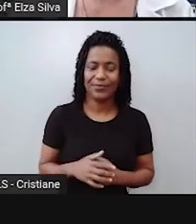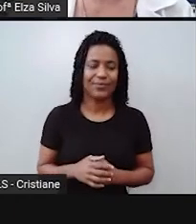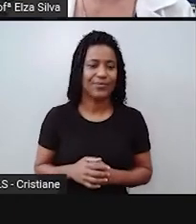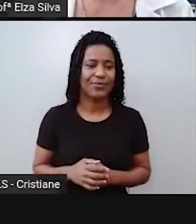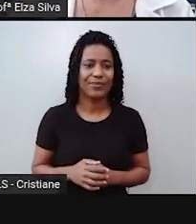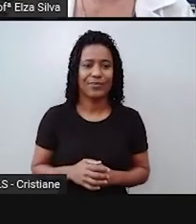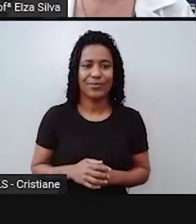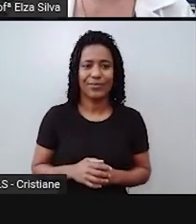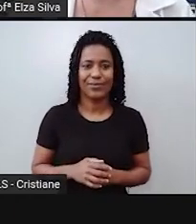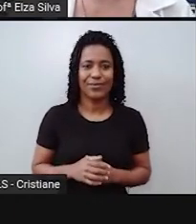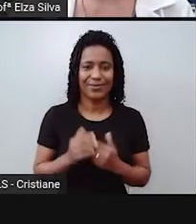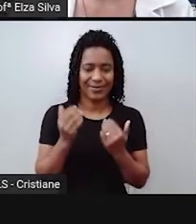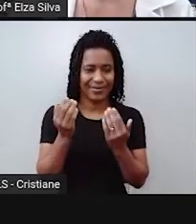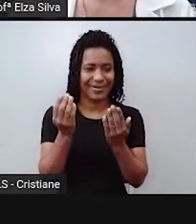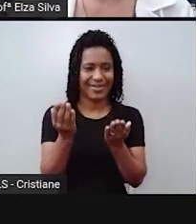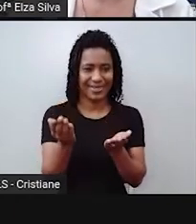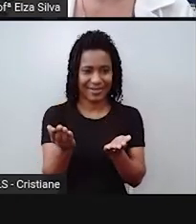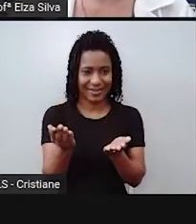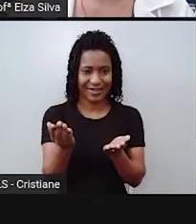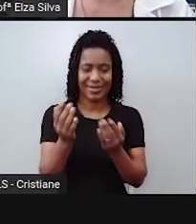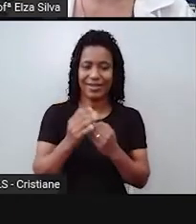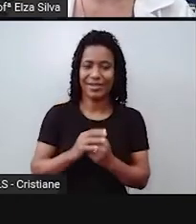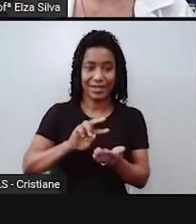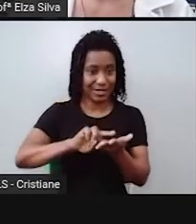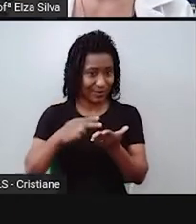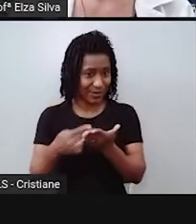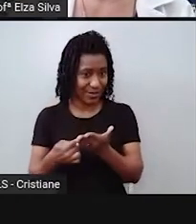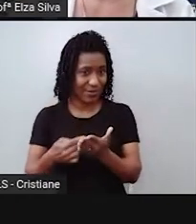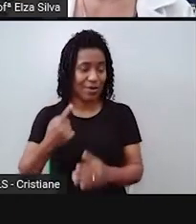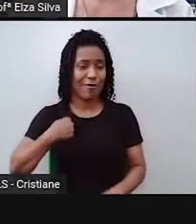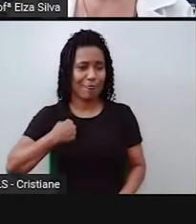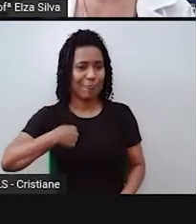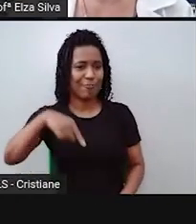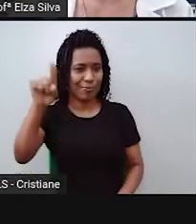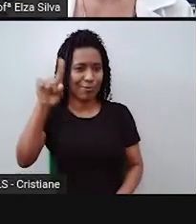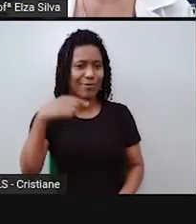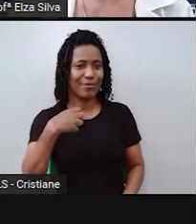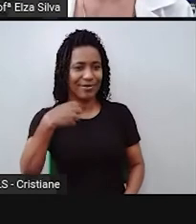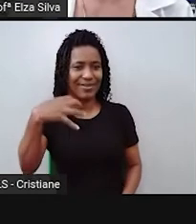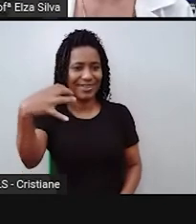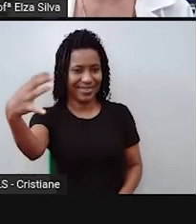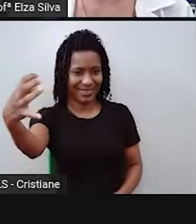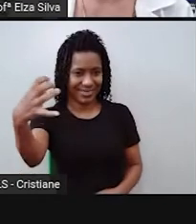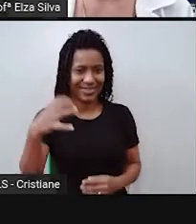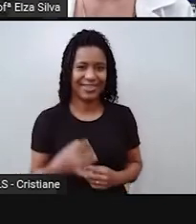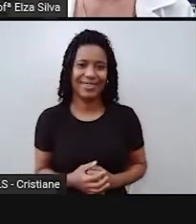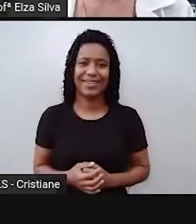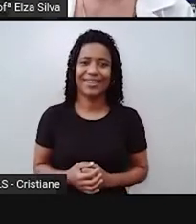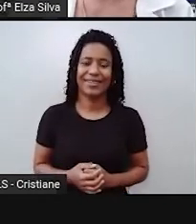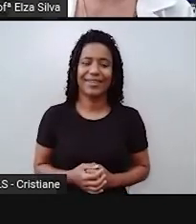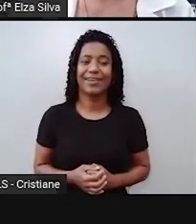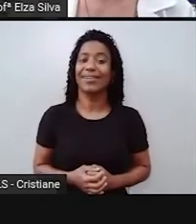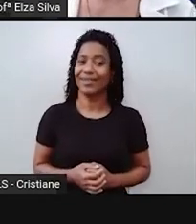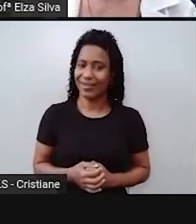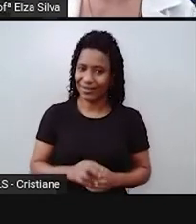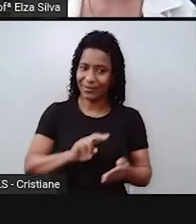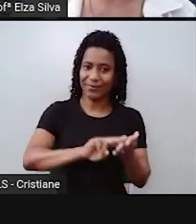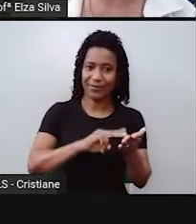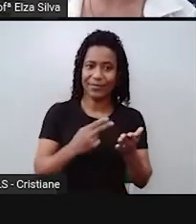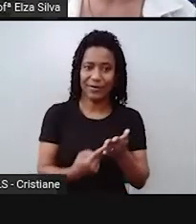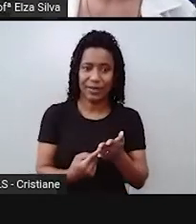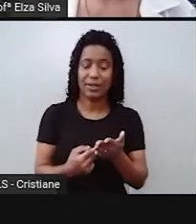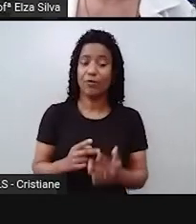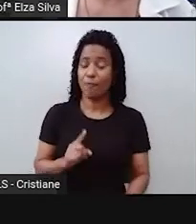going to travel. Eu vou viajar. You are going to play. Vocês ou